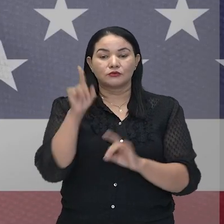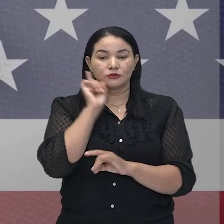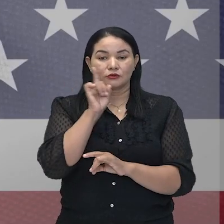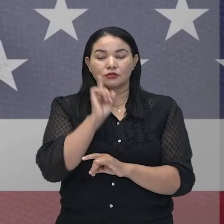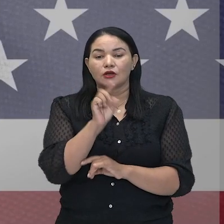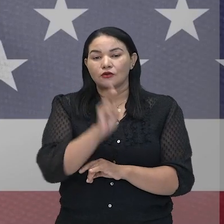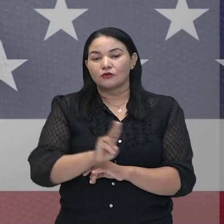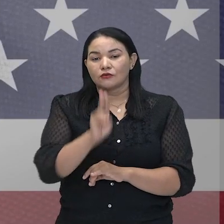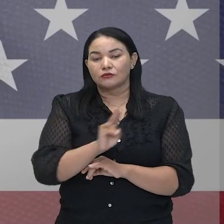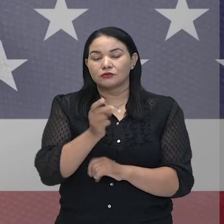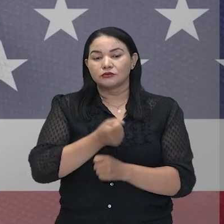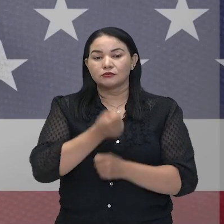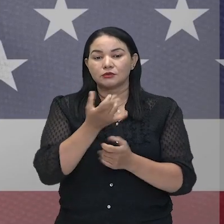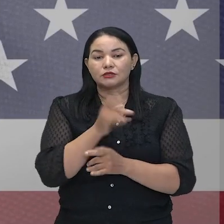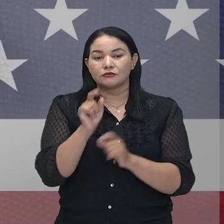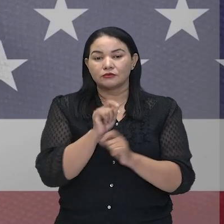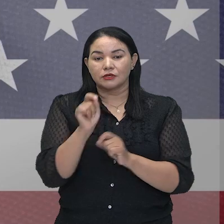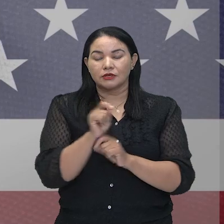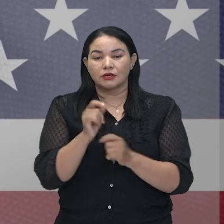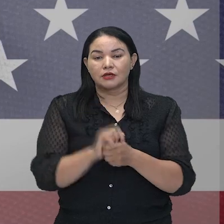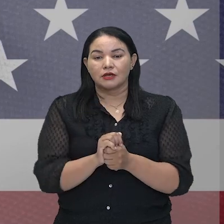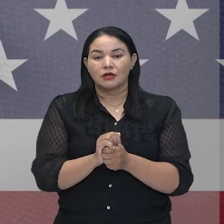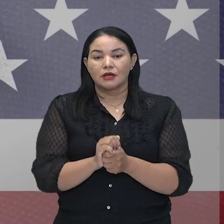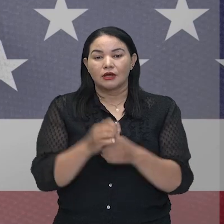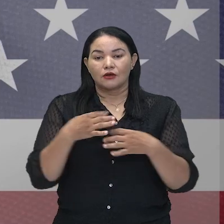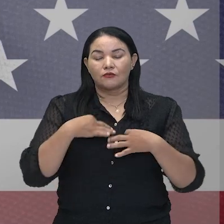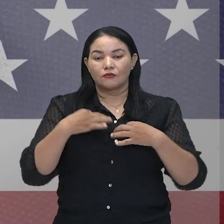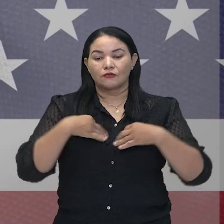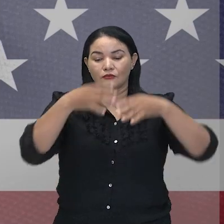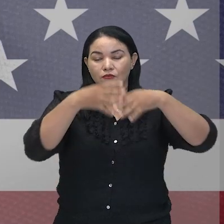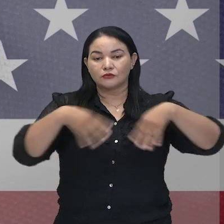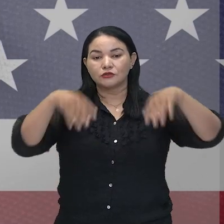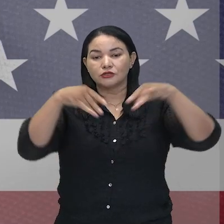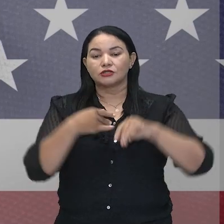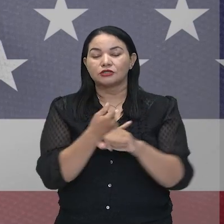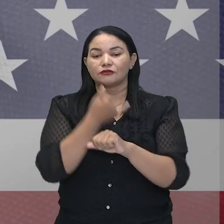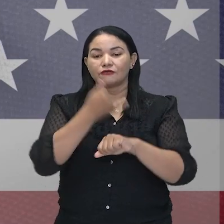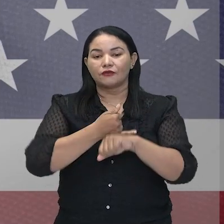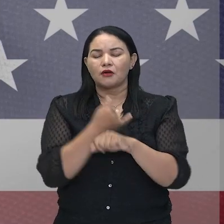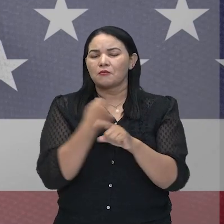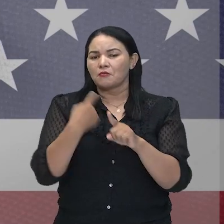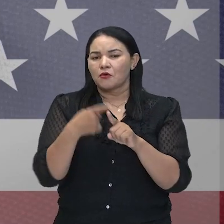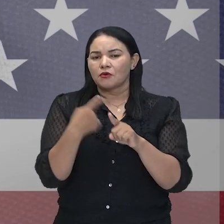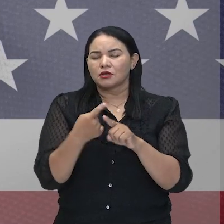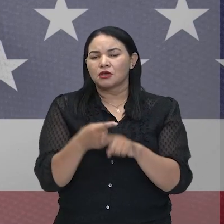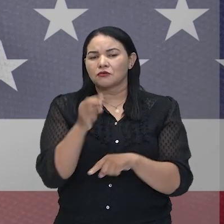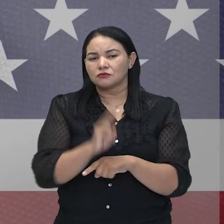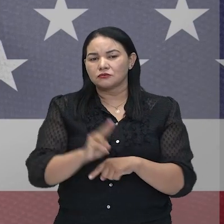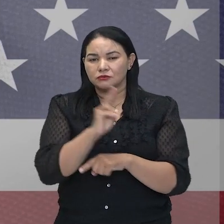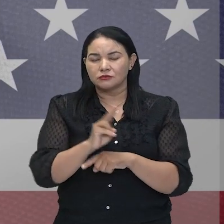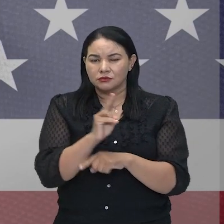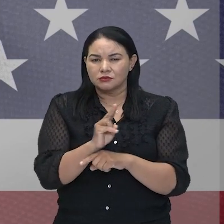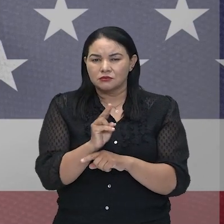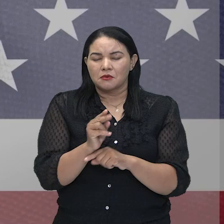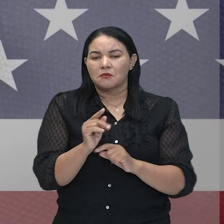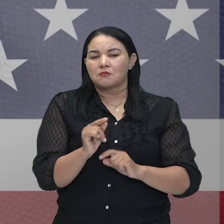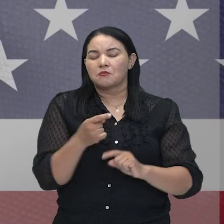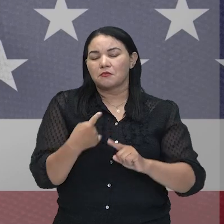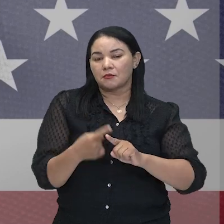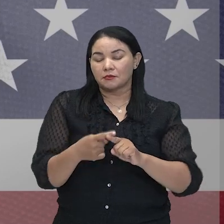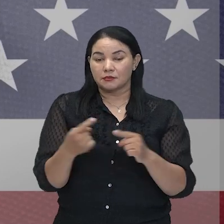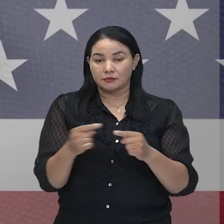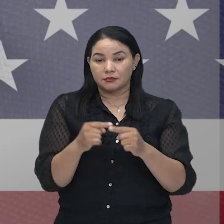uma expressão que é, então, a cortina de ferro. Para que, então, que ele vai usar este termo cortina de ferro?